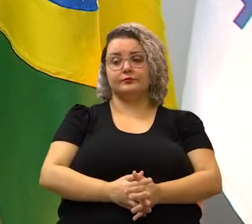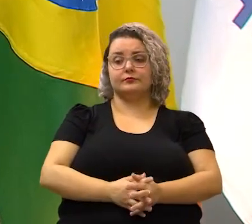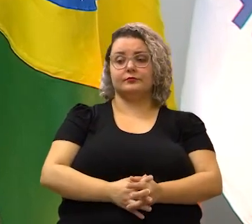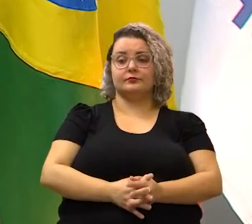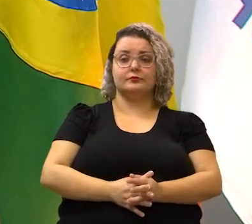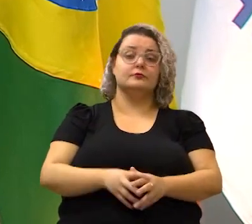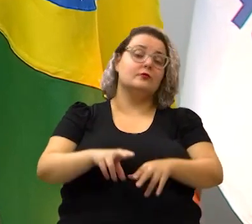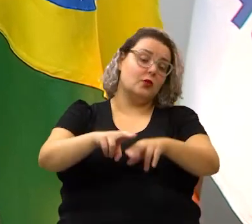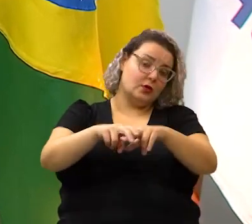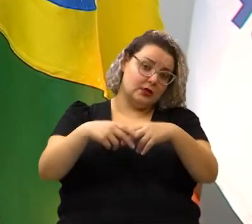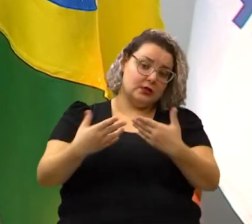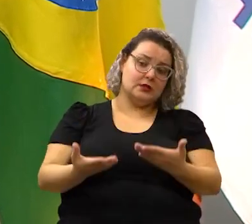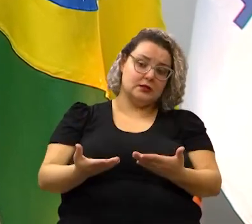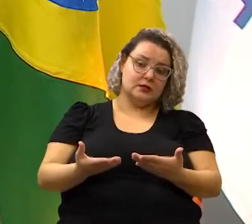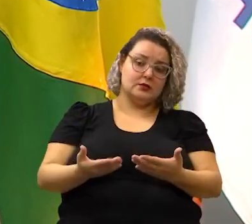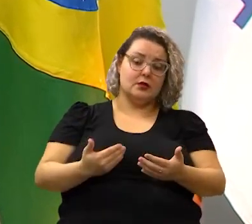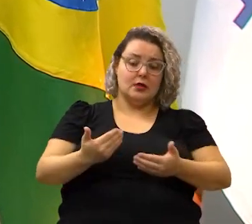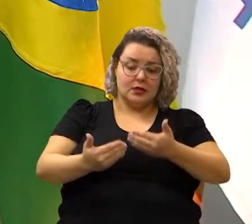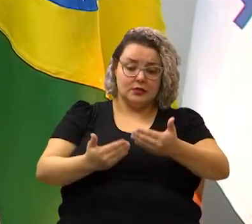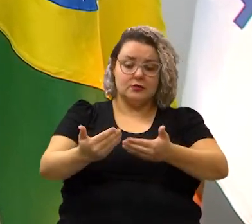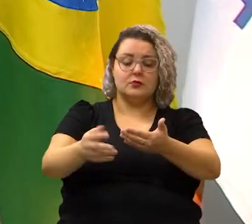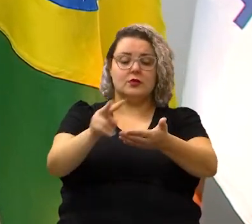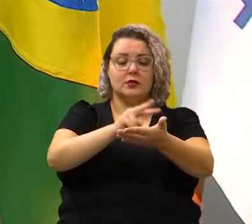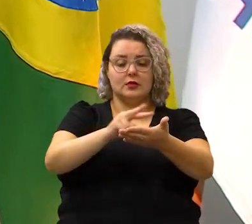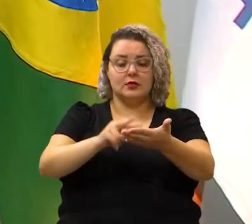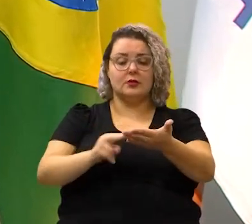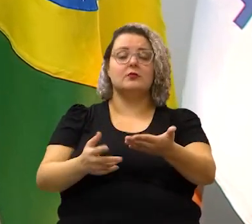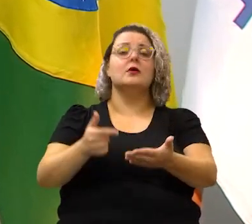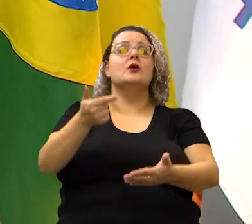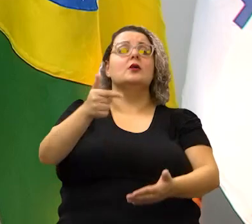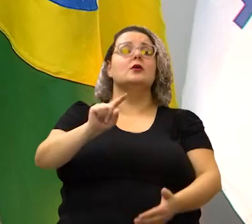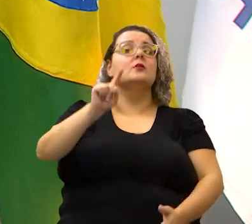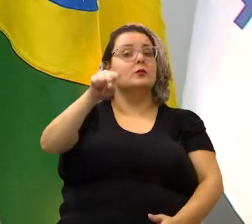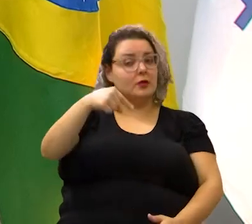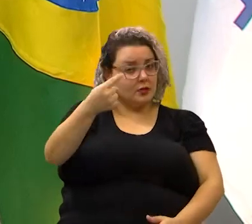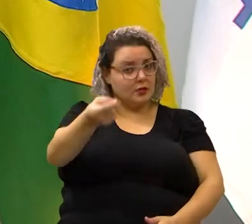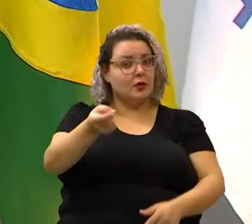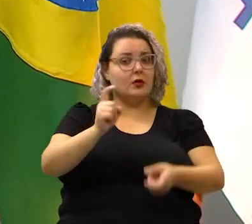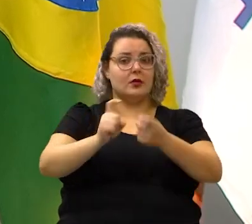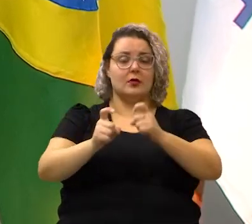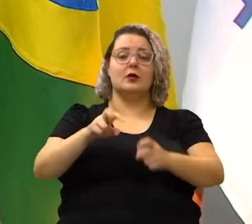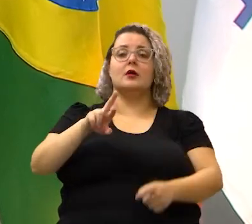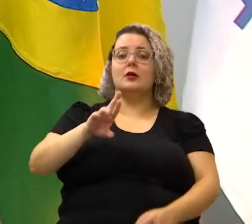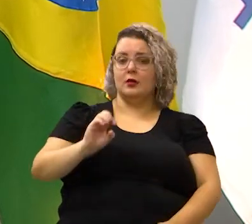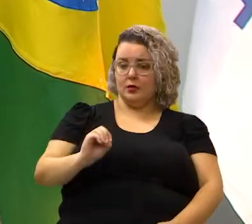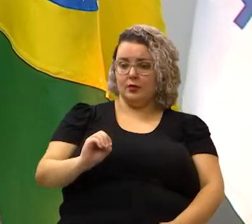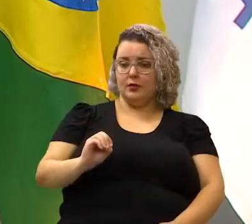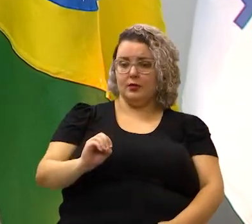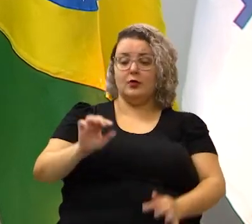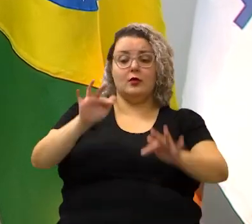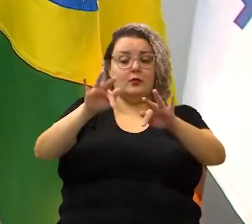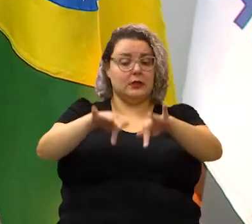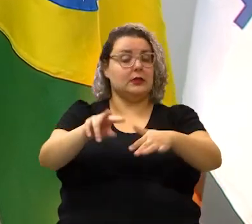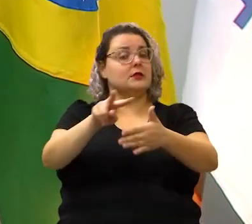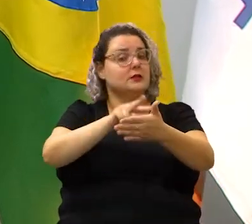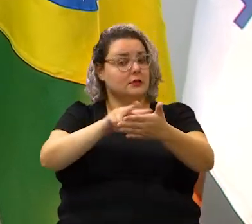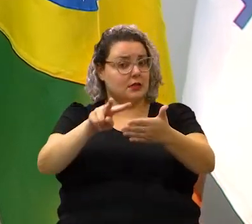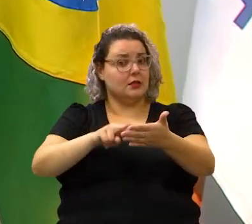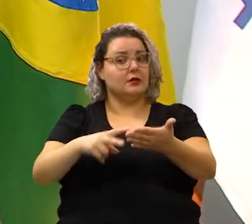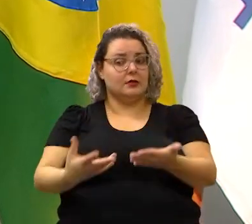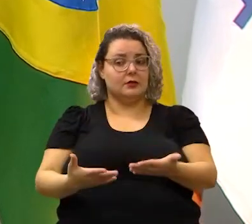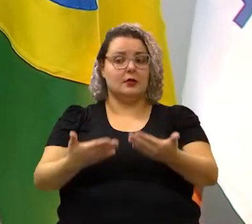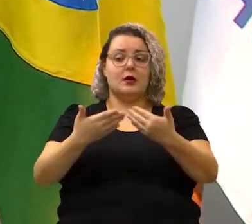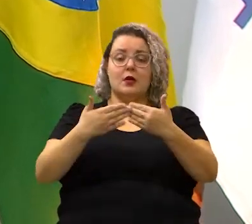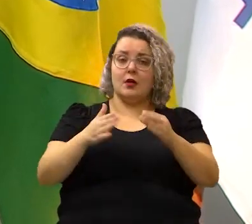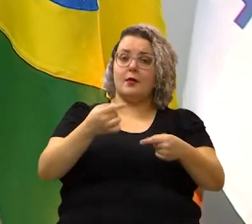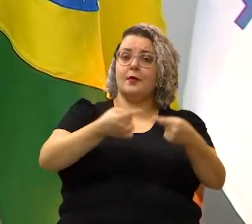o portanto esse processo de leitura vai continuar na próxima reunião ordinária finalizada